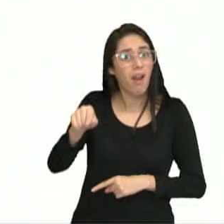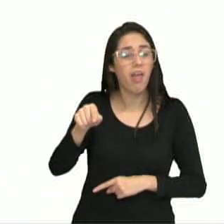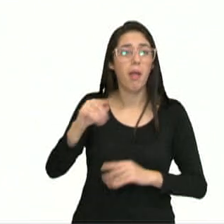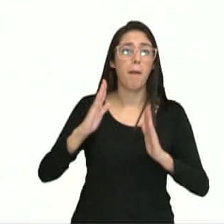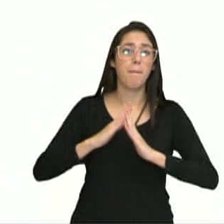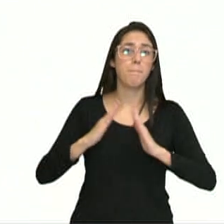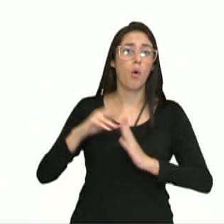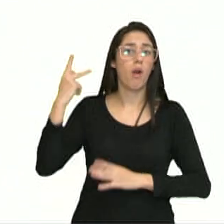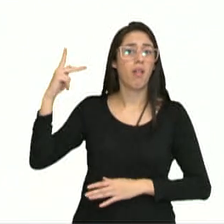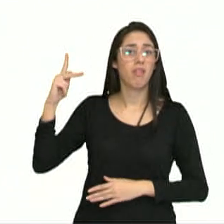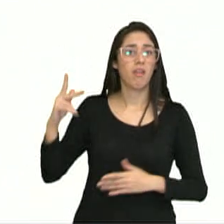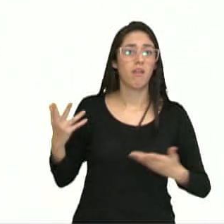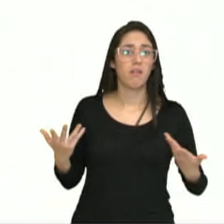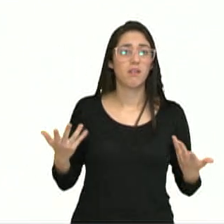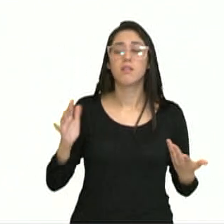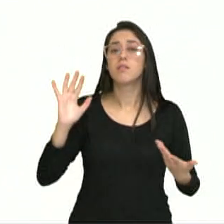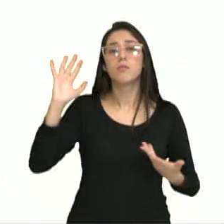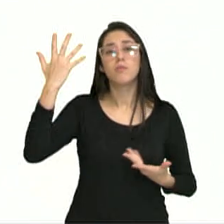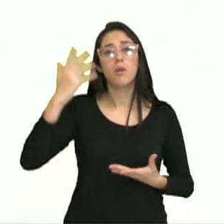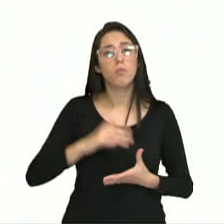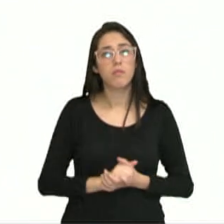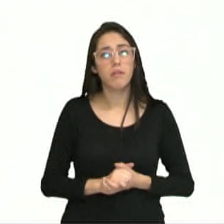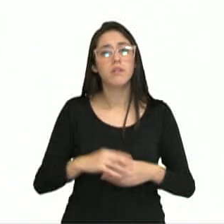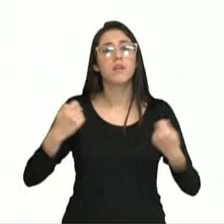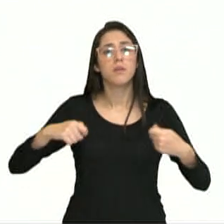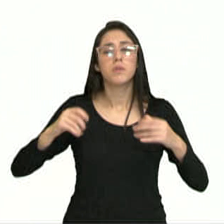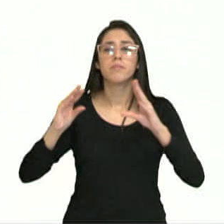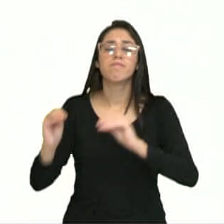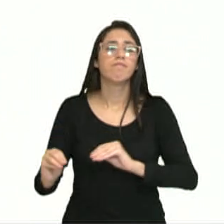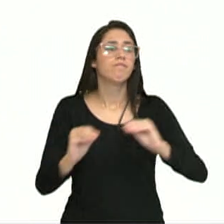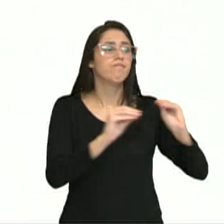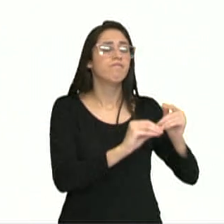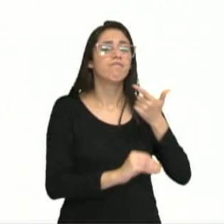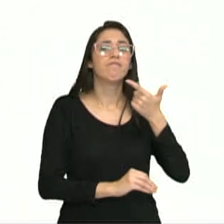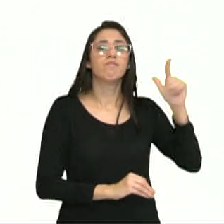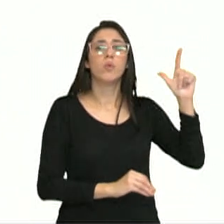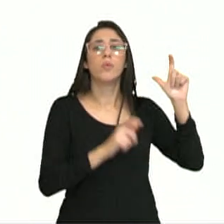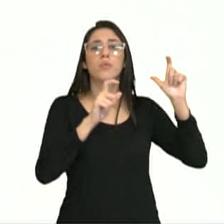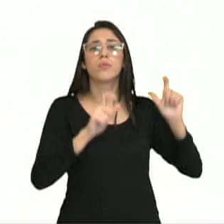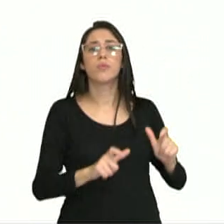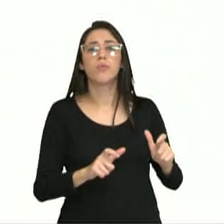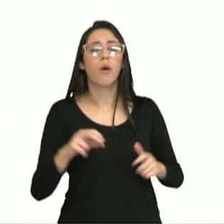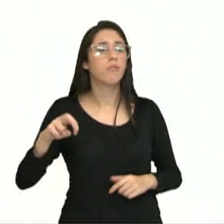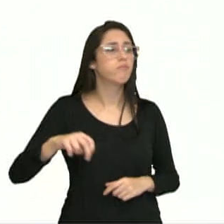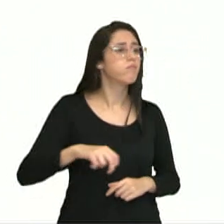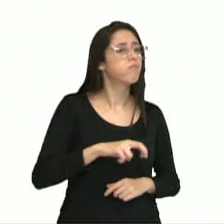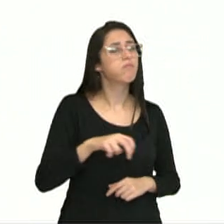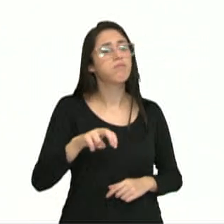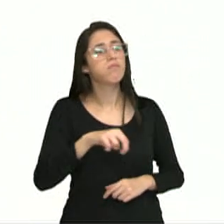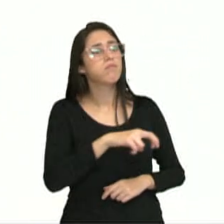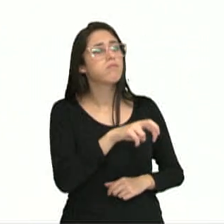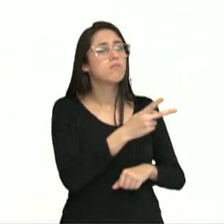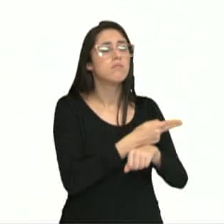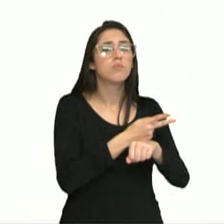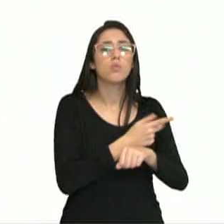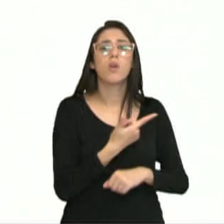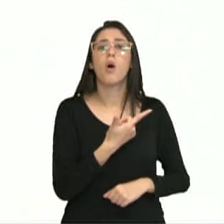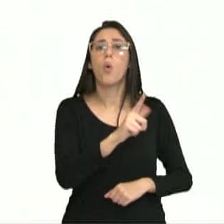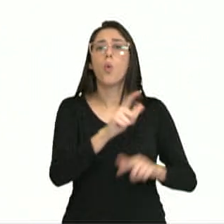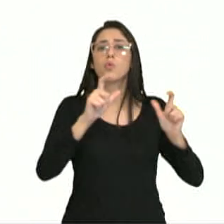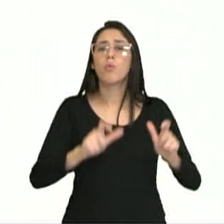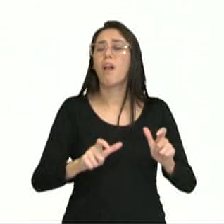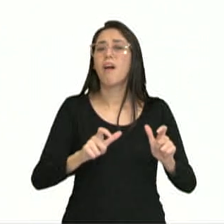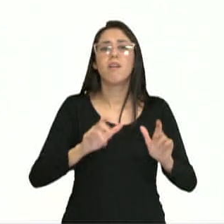E daí o que acontece? Eles têm que migrar para outros lugares e acaba que muitas vezes eles não encontram, eles não conseguem